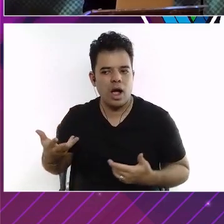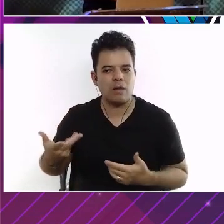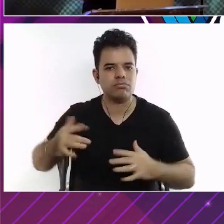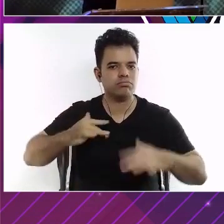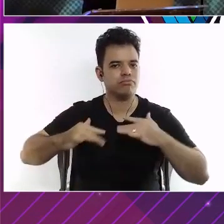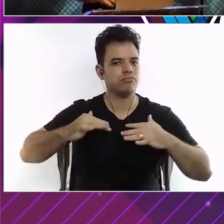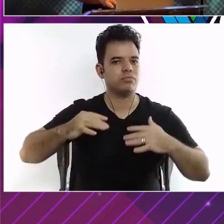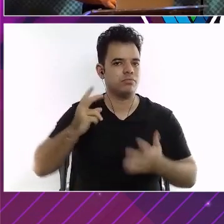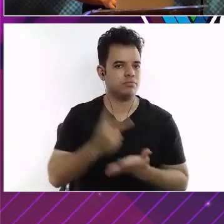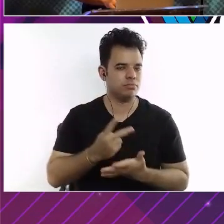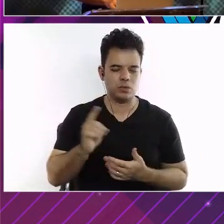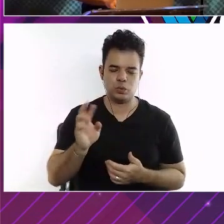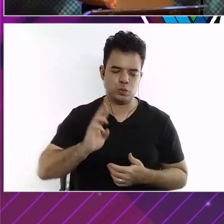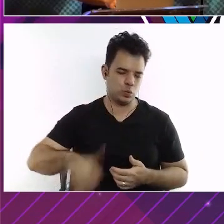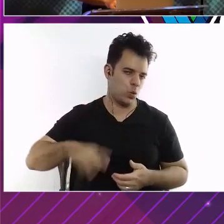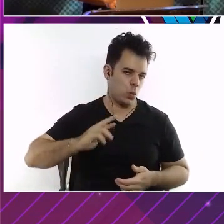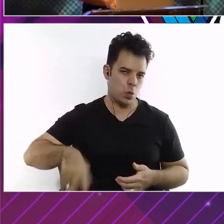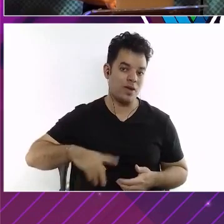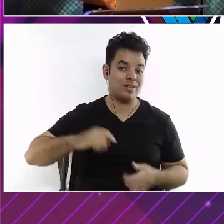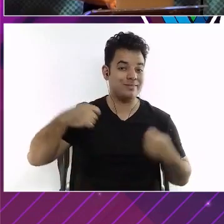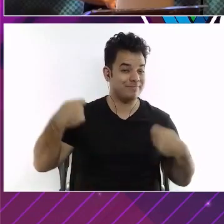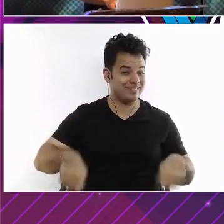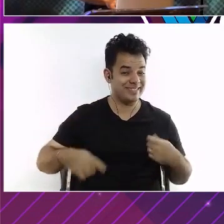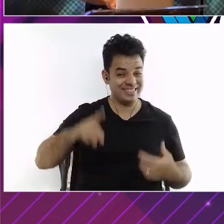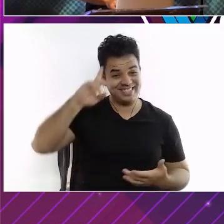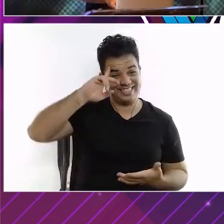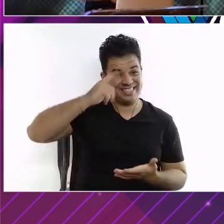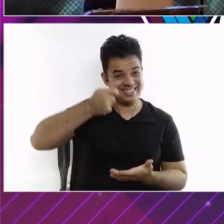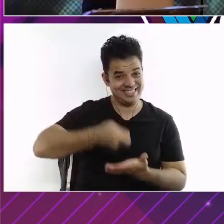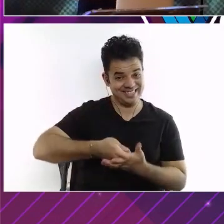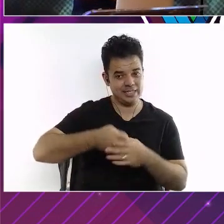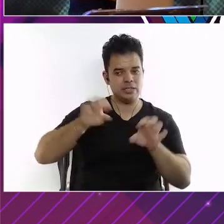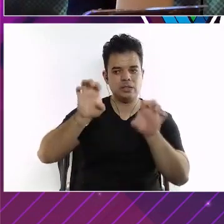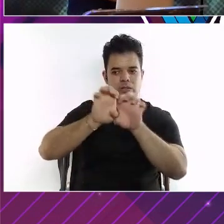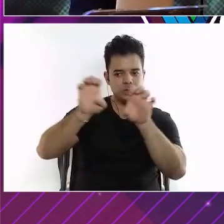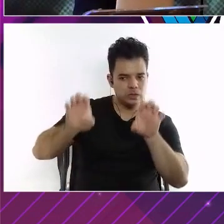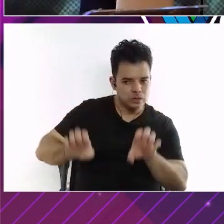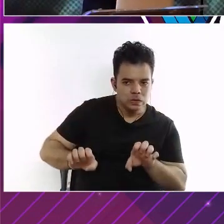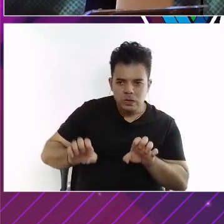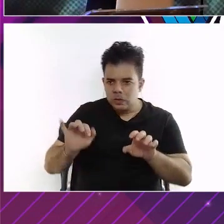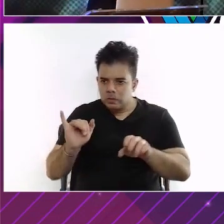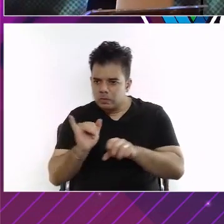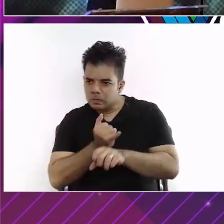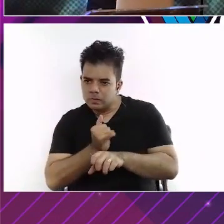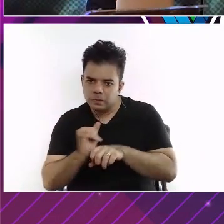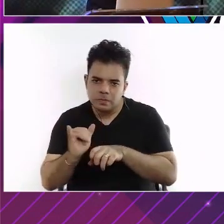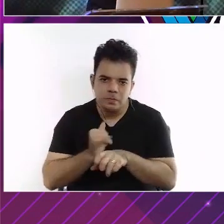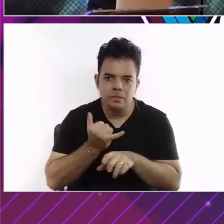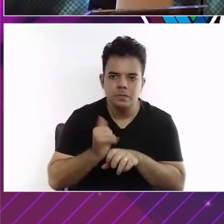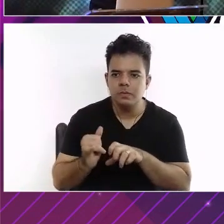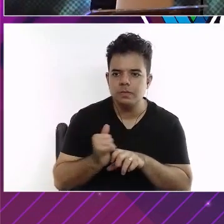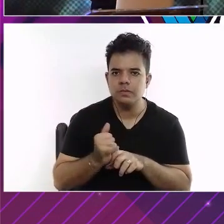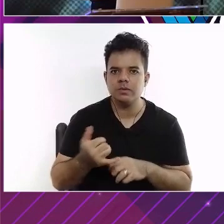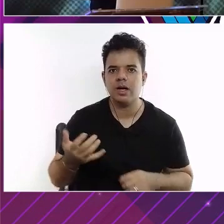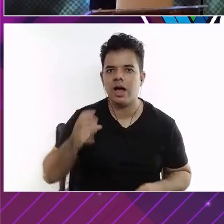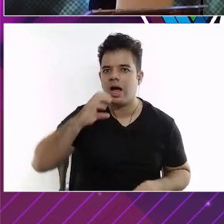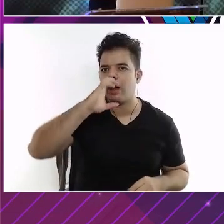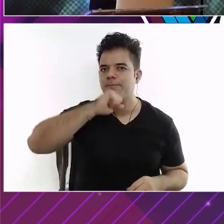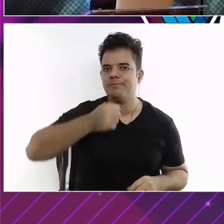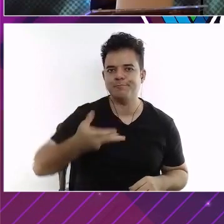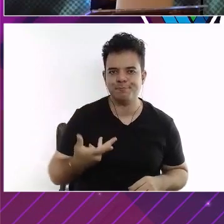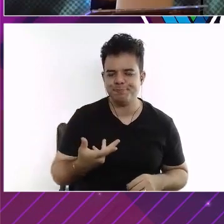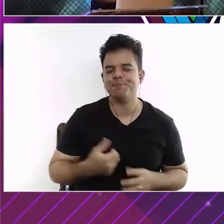agir de forma ágil. É a gente decidir estrutural e estrategicamente de forma ágil. Quais são os dados globais para